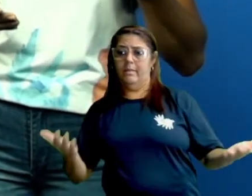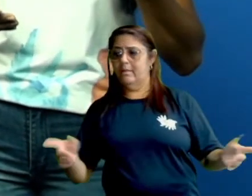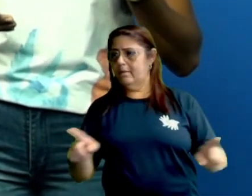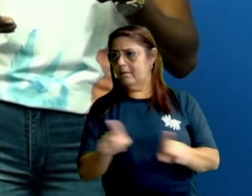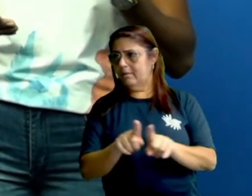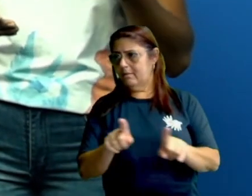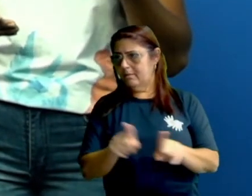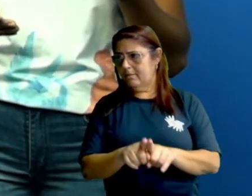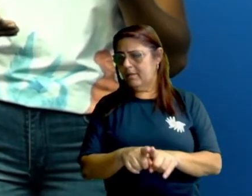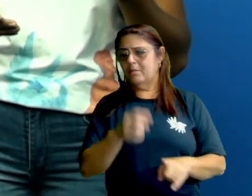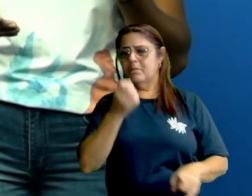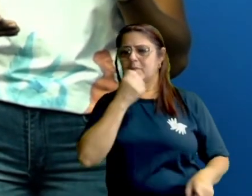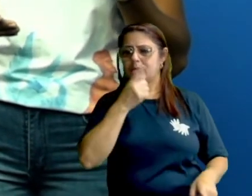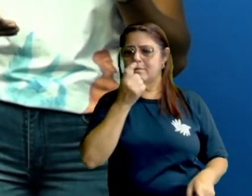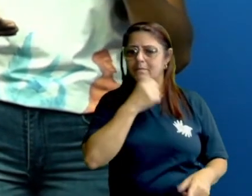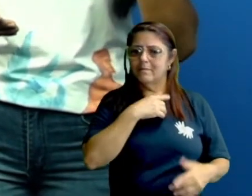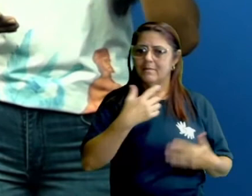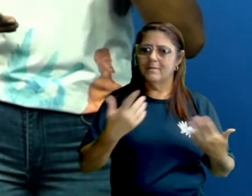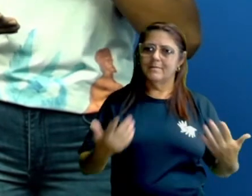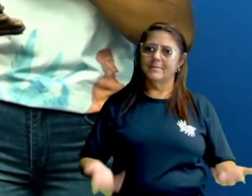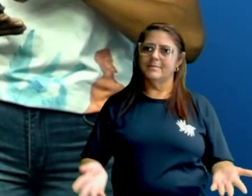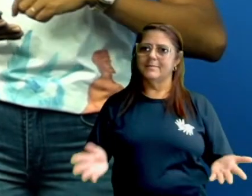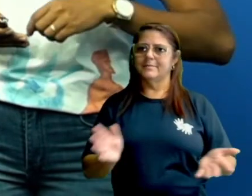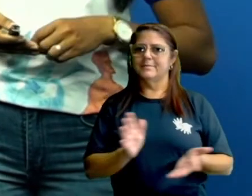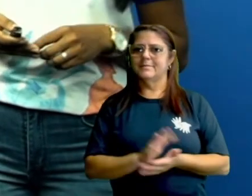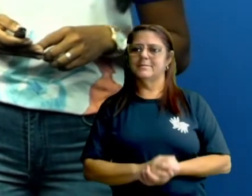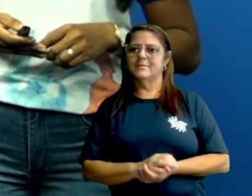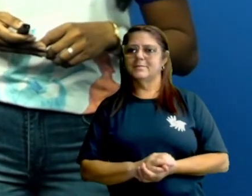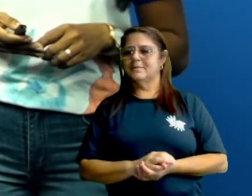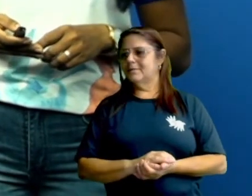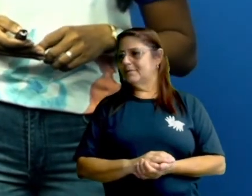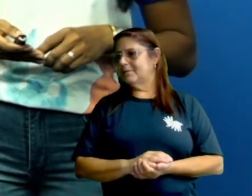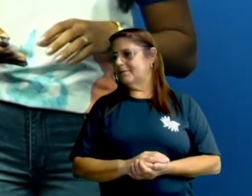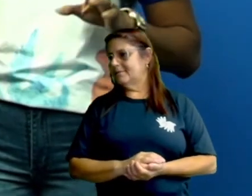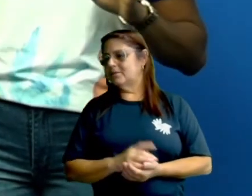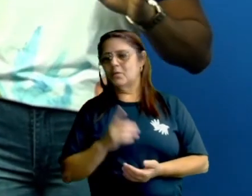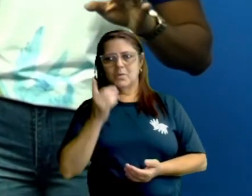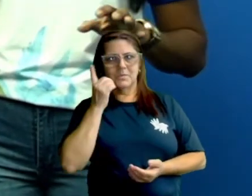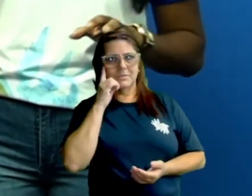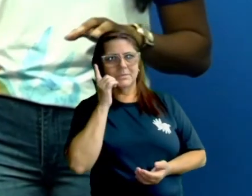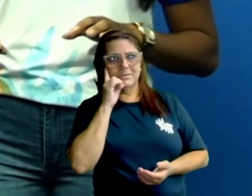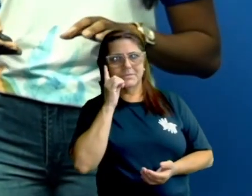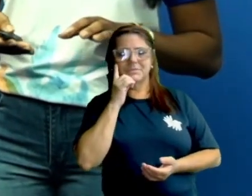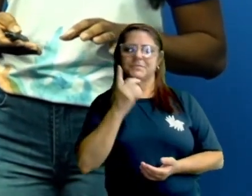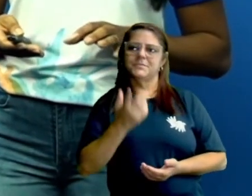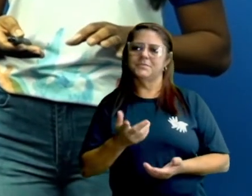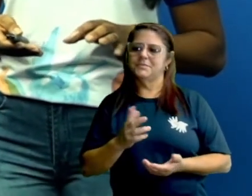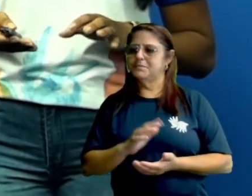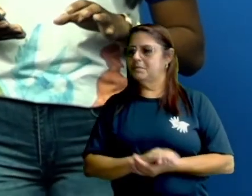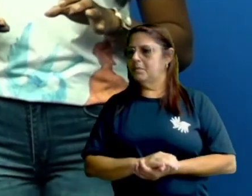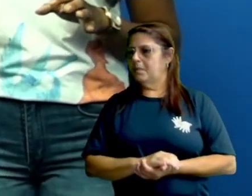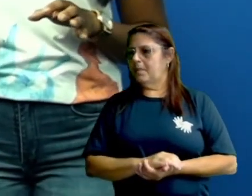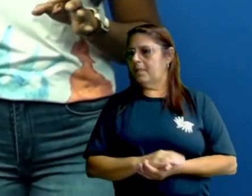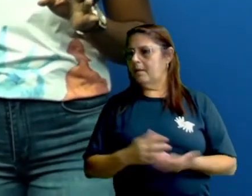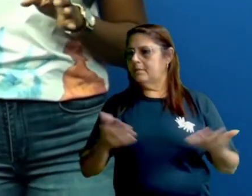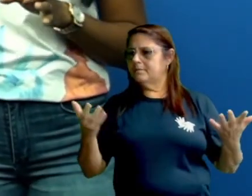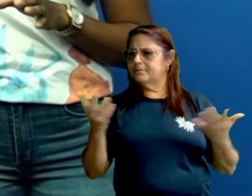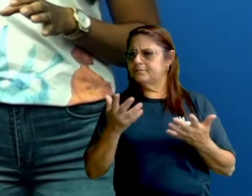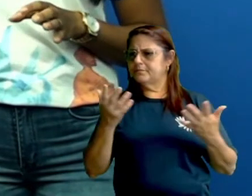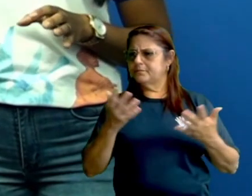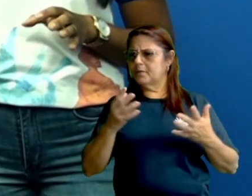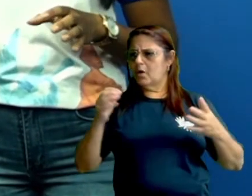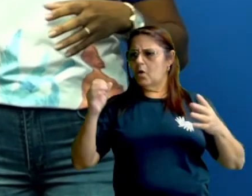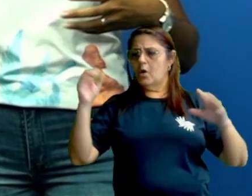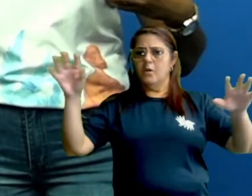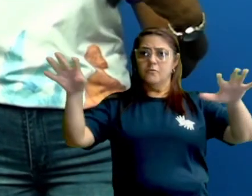também, ó, muito, mas muito utilizada no nosso cotidiano. Bom, agora, fórum